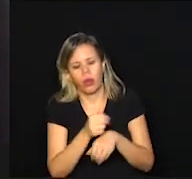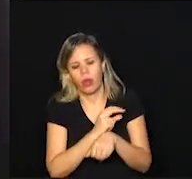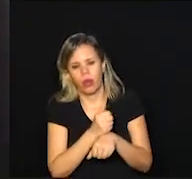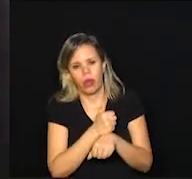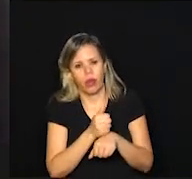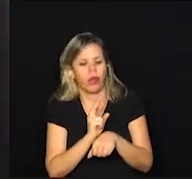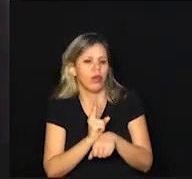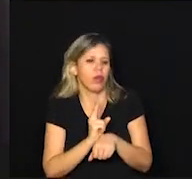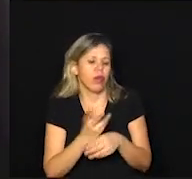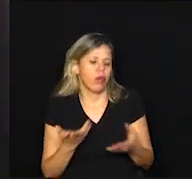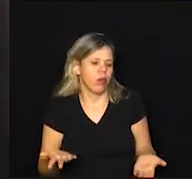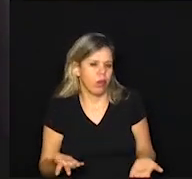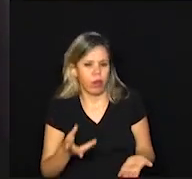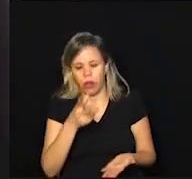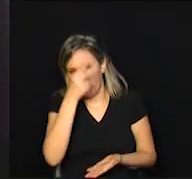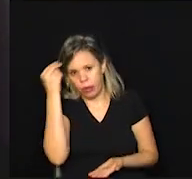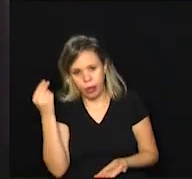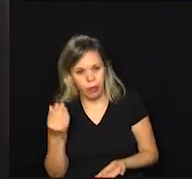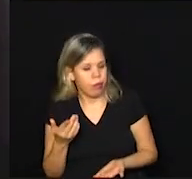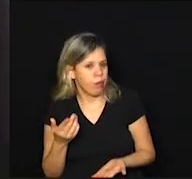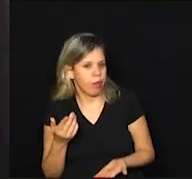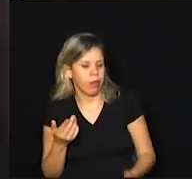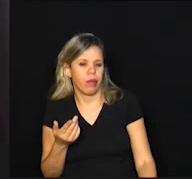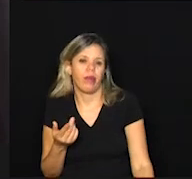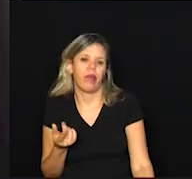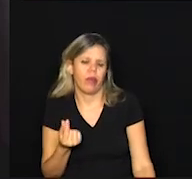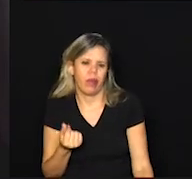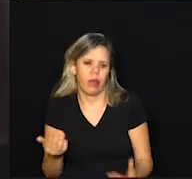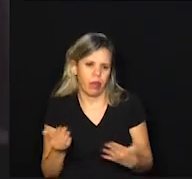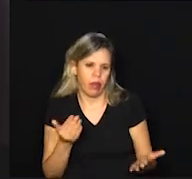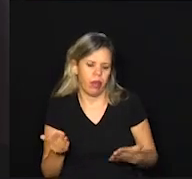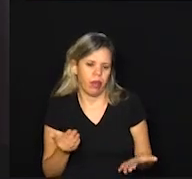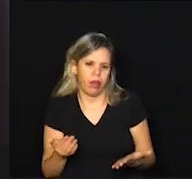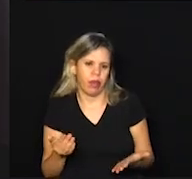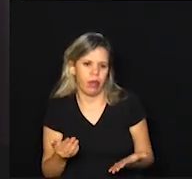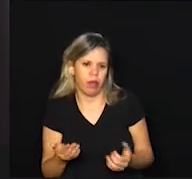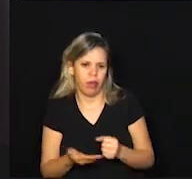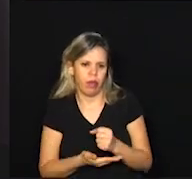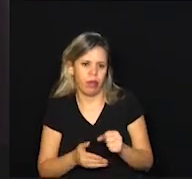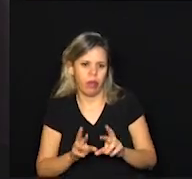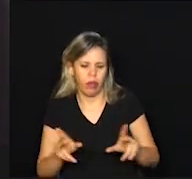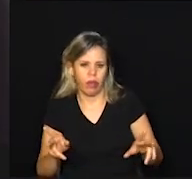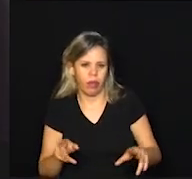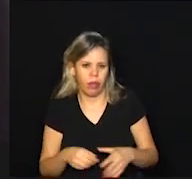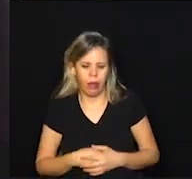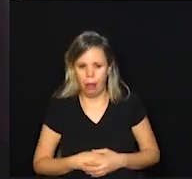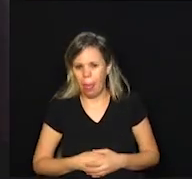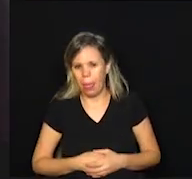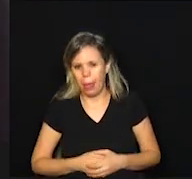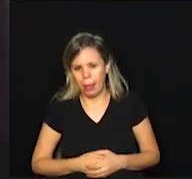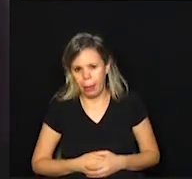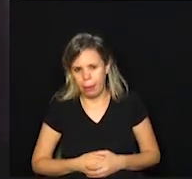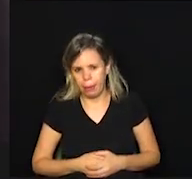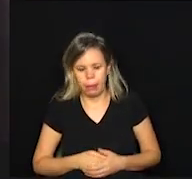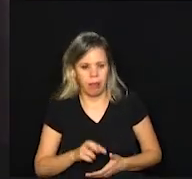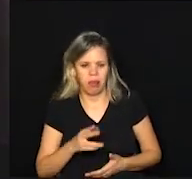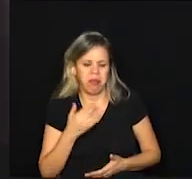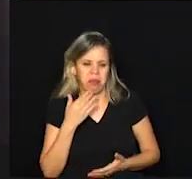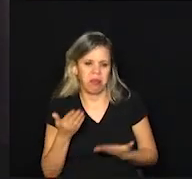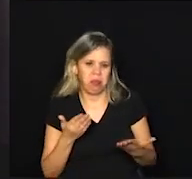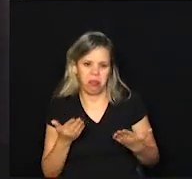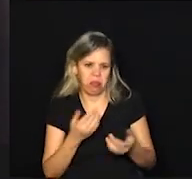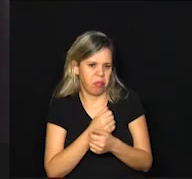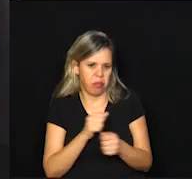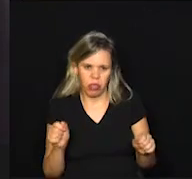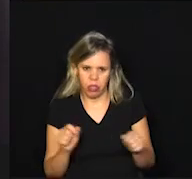segurança para a prefeitura do ponto de vista orçamental agrião é uma designação assim não é nada é